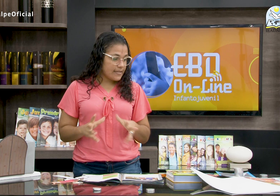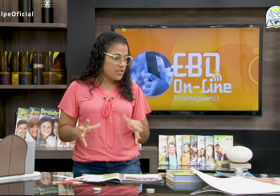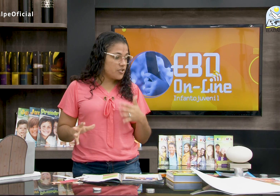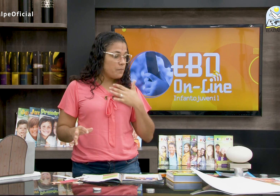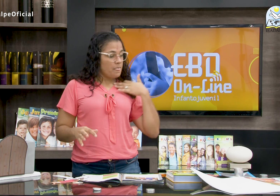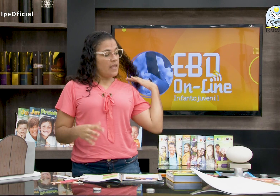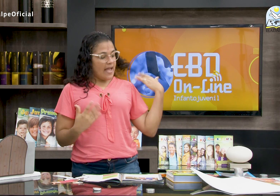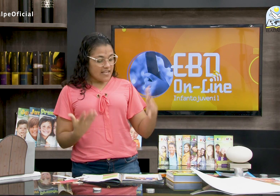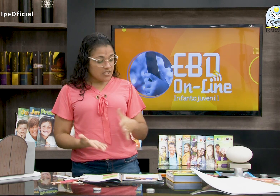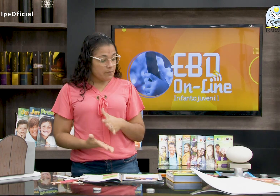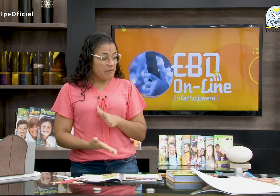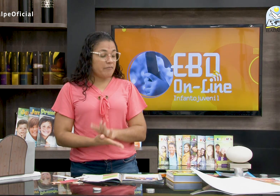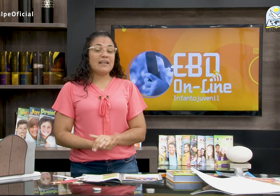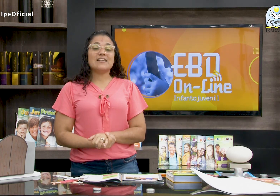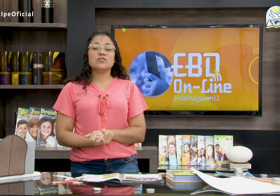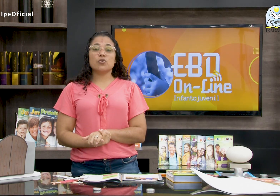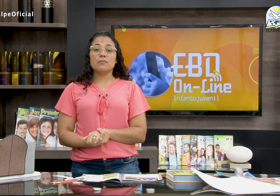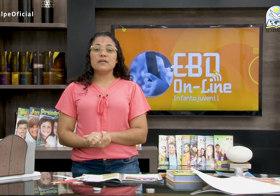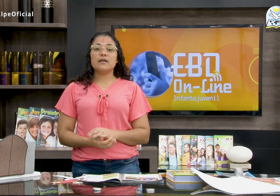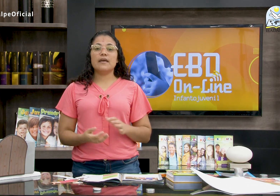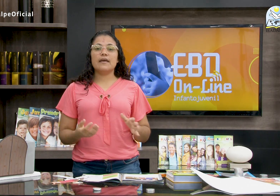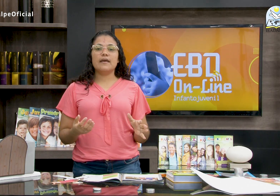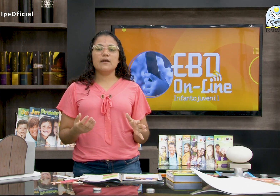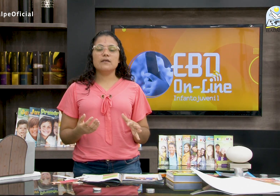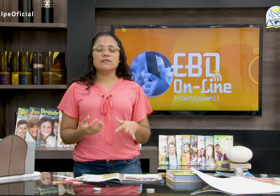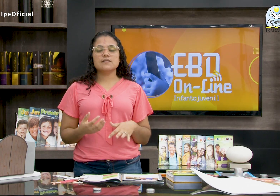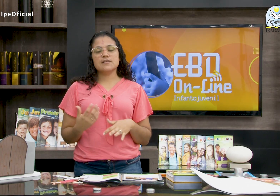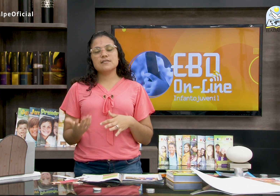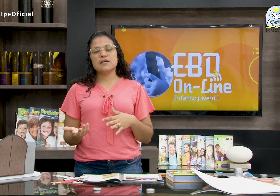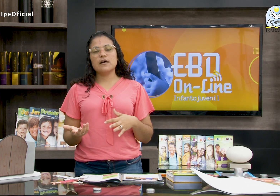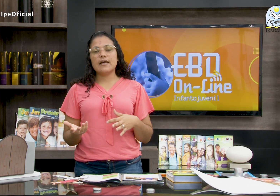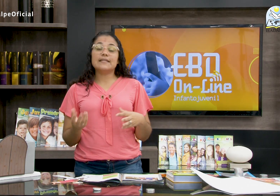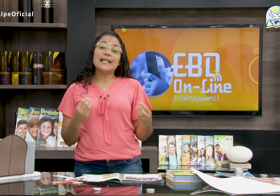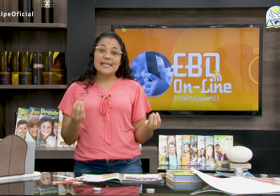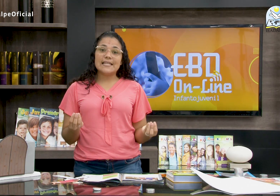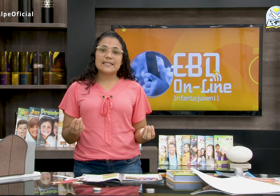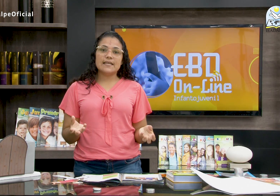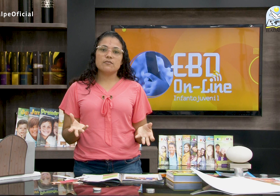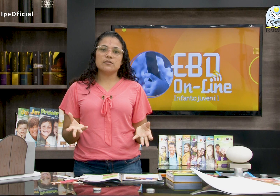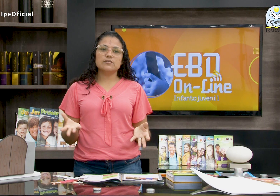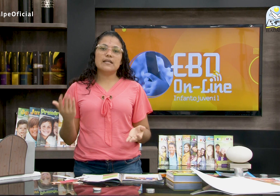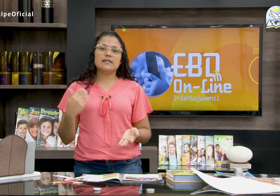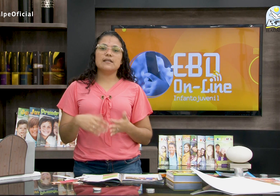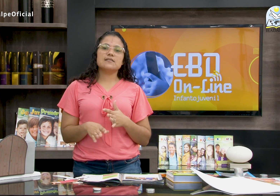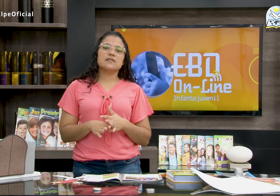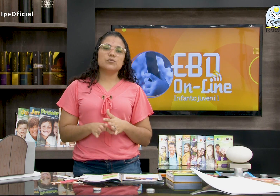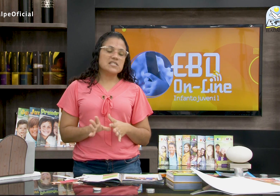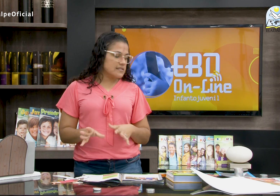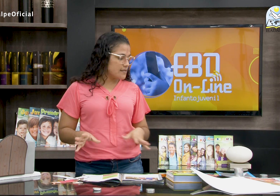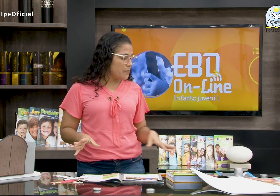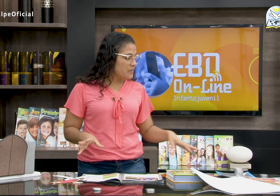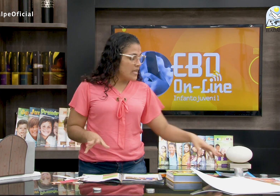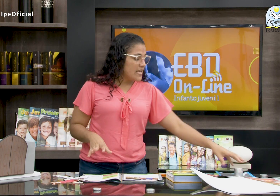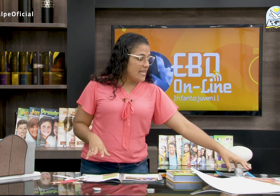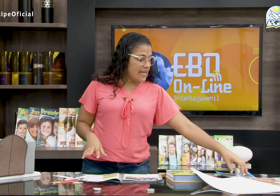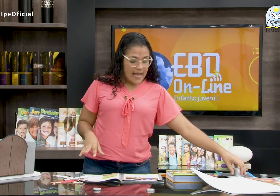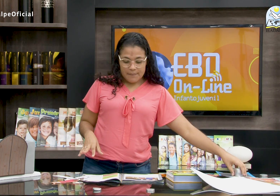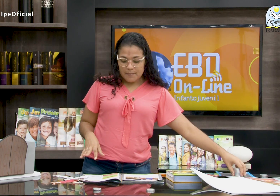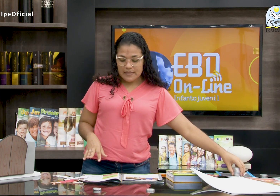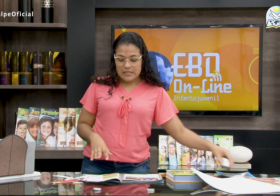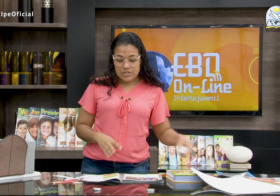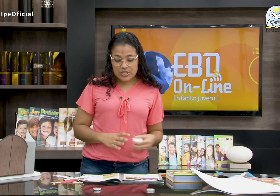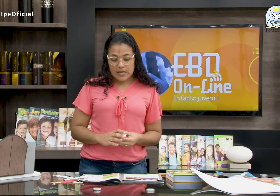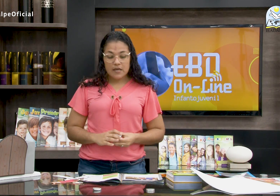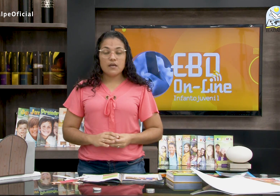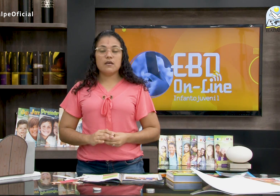clara essa questão. A gente também vai falar sobre Sansão, é, Dalila, né? Quando Dalila, ela seduz Sansão. E a